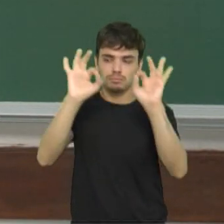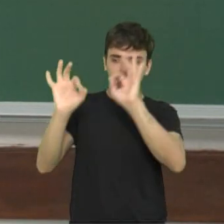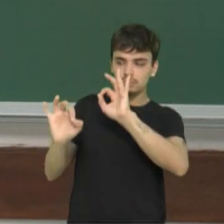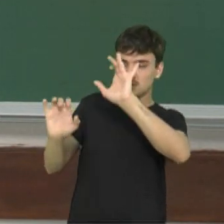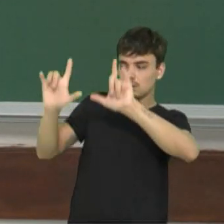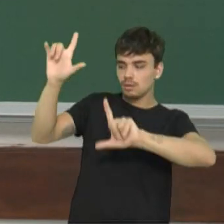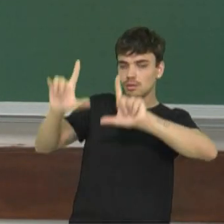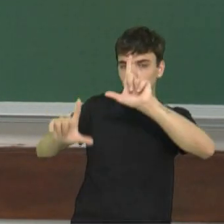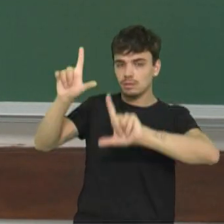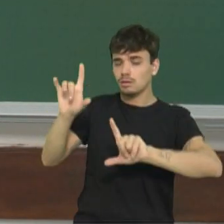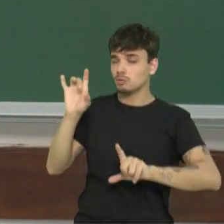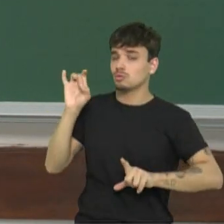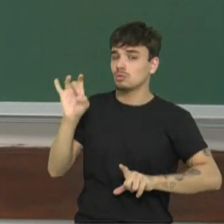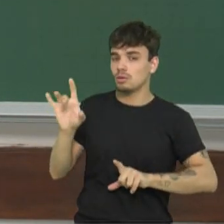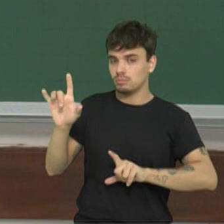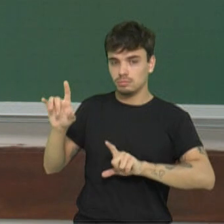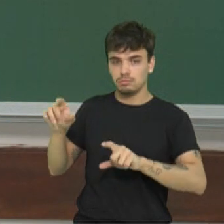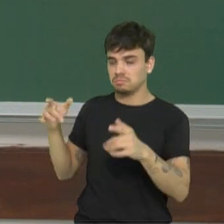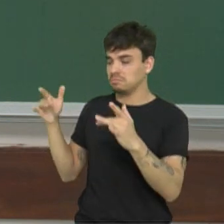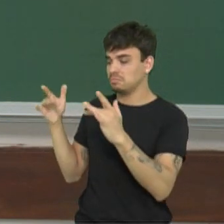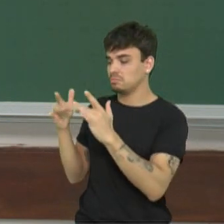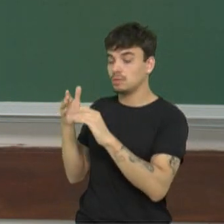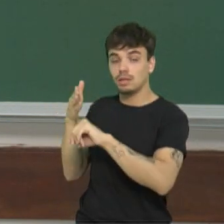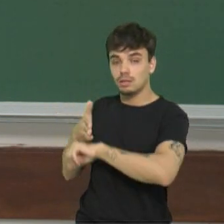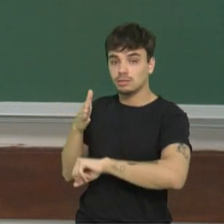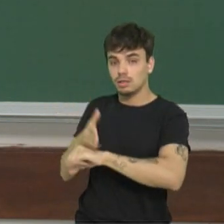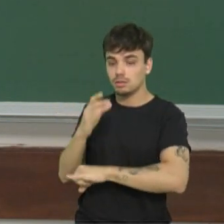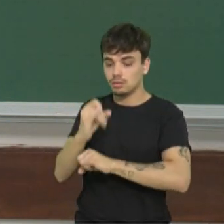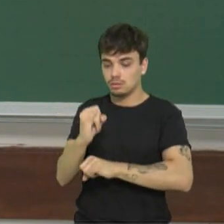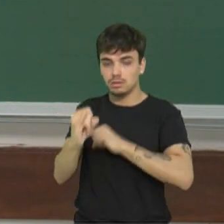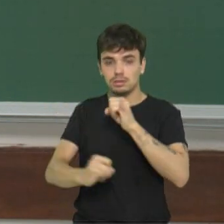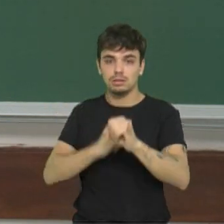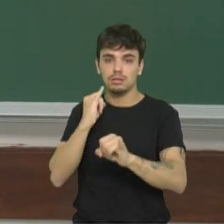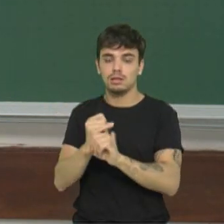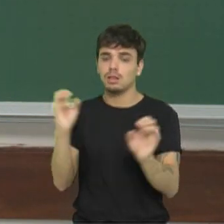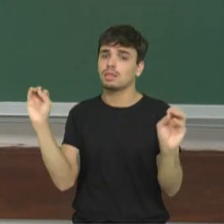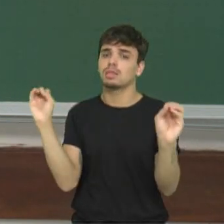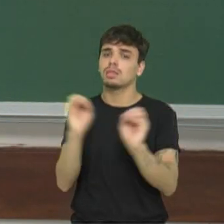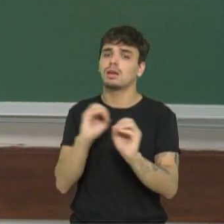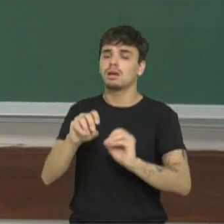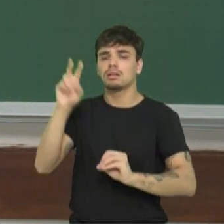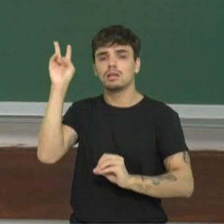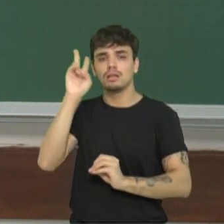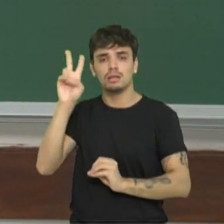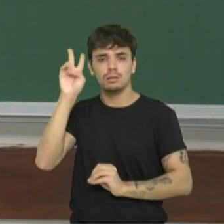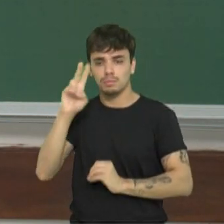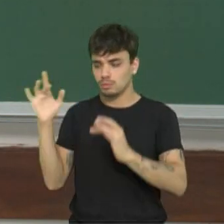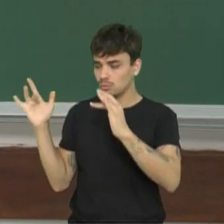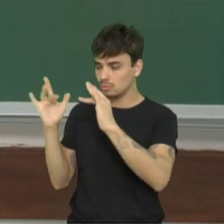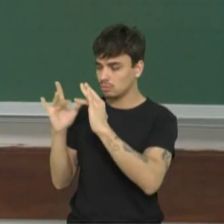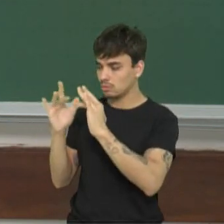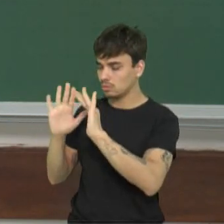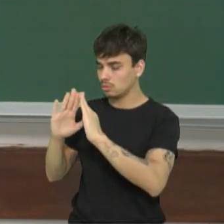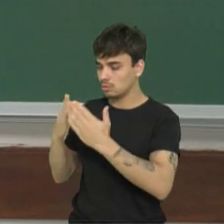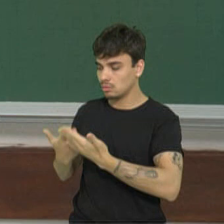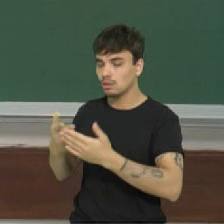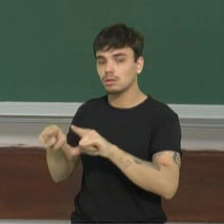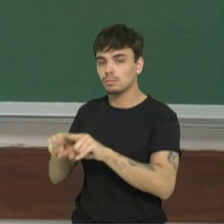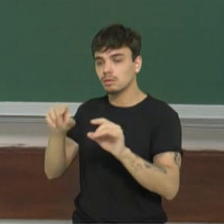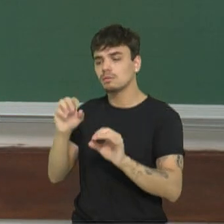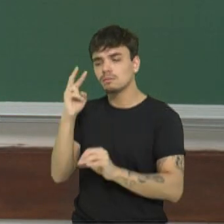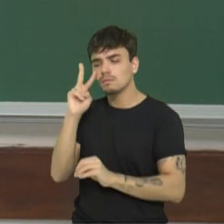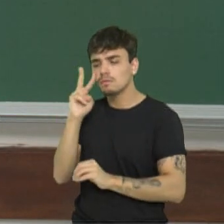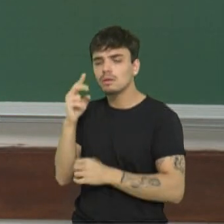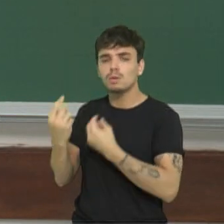assistindo só pela TV e não tem acesso à internet, lembre, entre em contato com a sua escola e